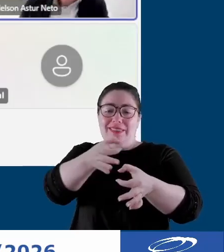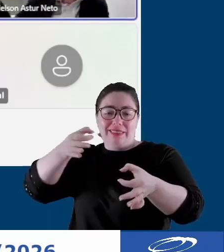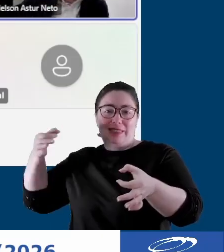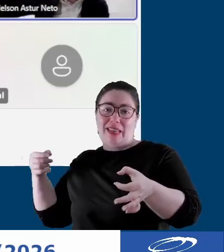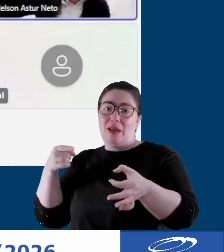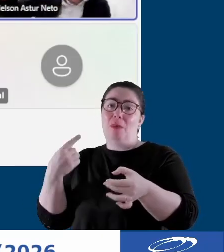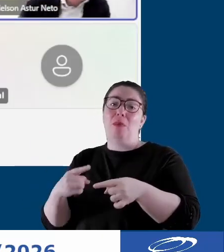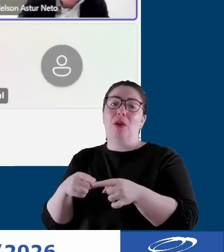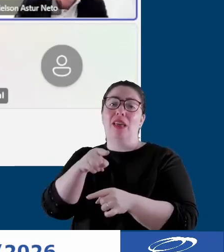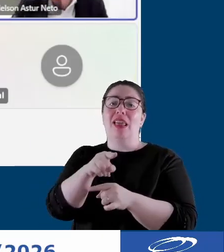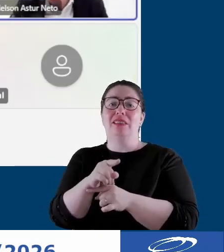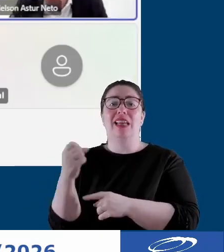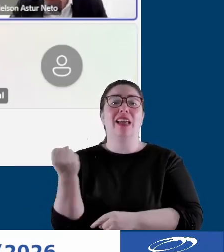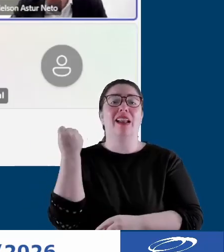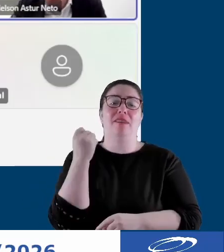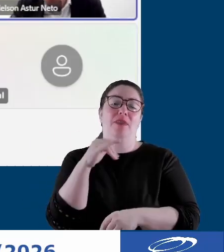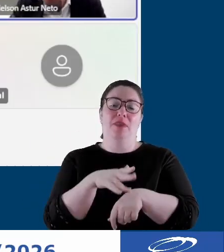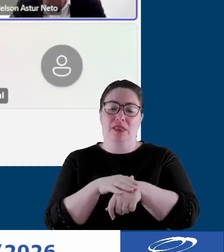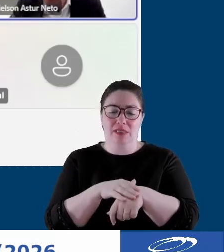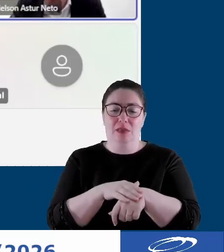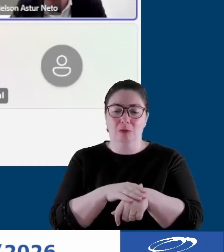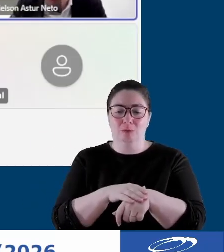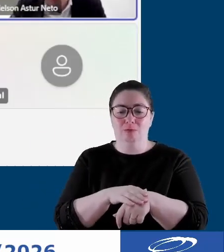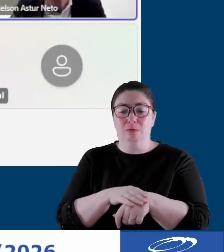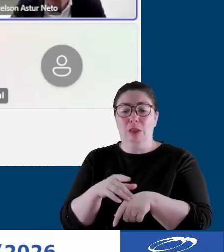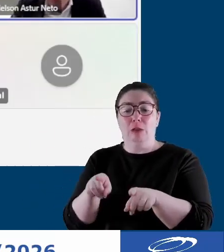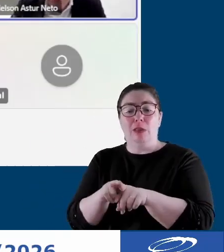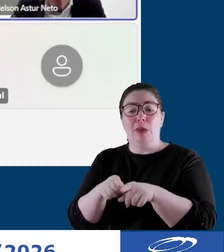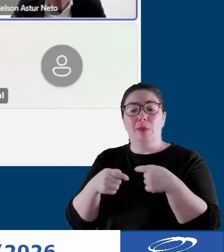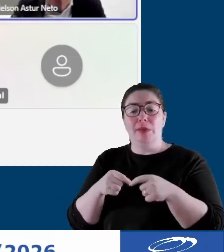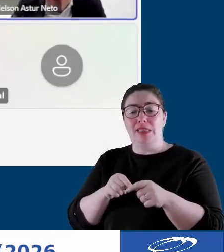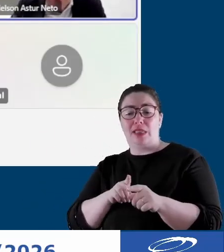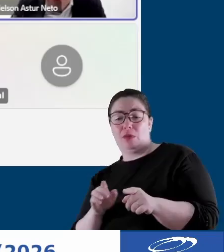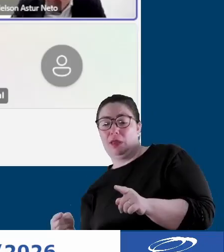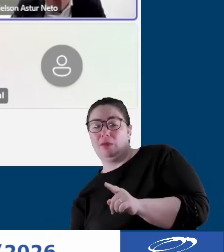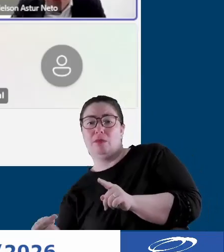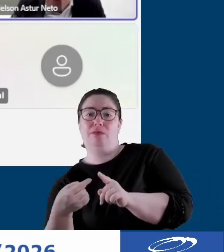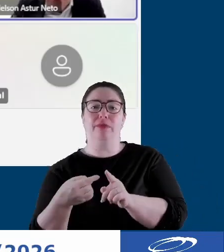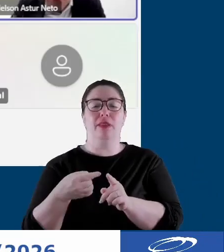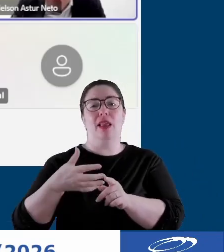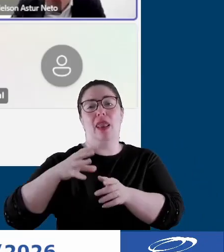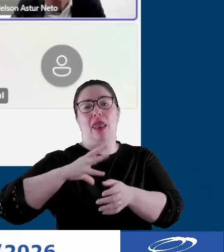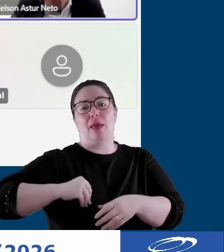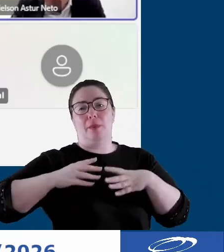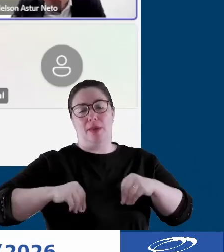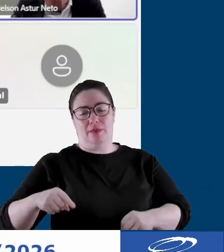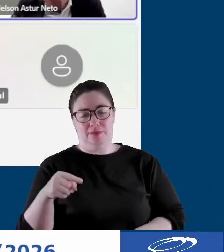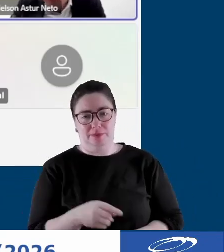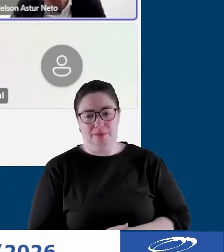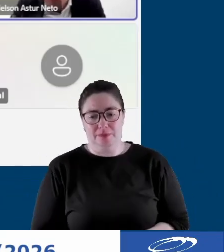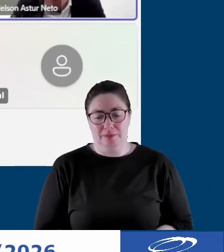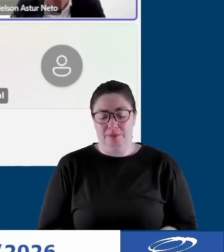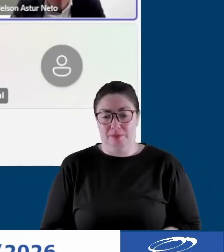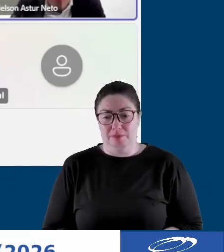inclusive eu chego até o outro lado para poder drenar o abscesso do psoas do outro lado, e eu estabilizo aí sim com a colocação